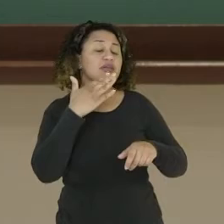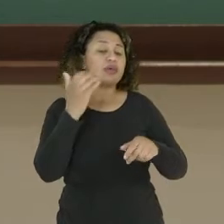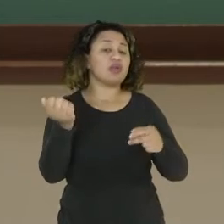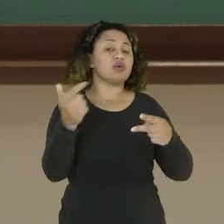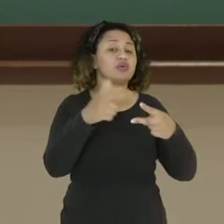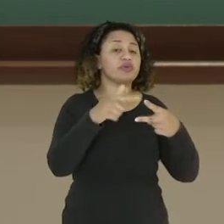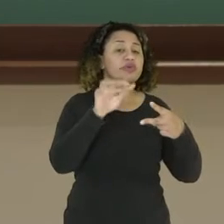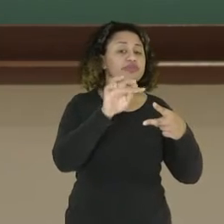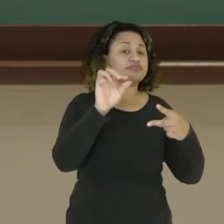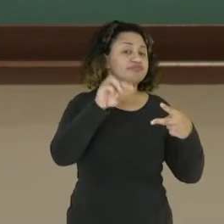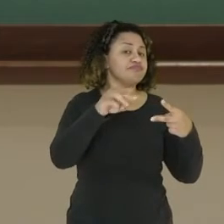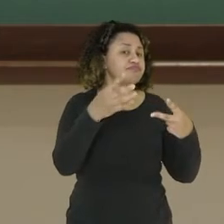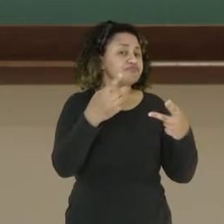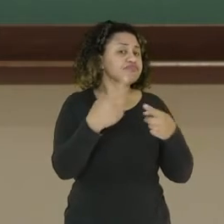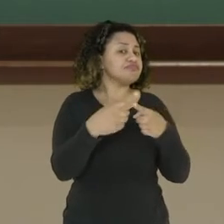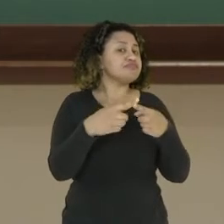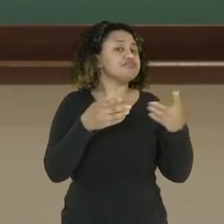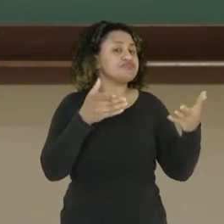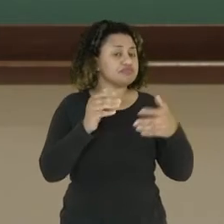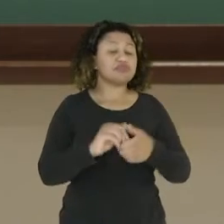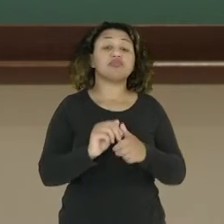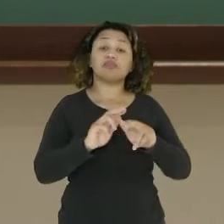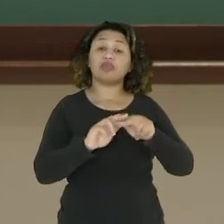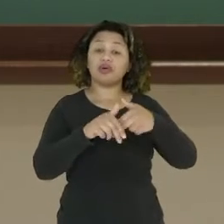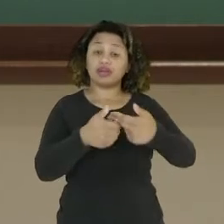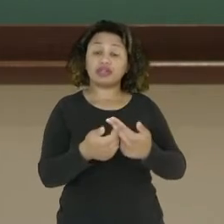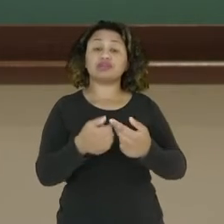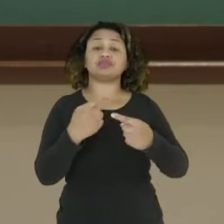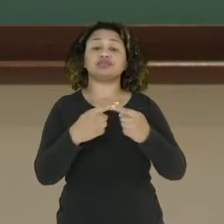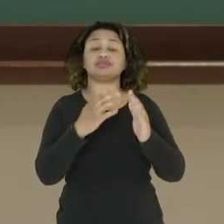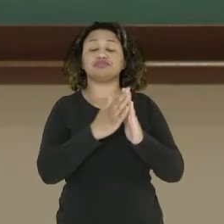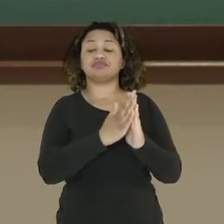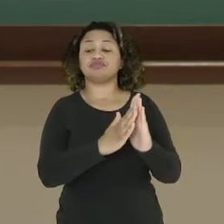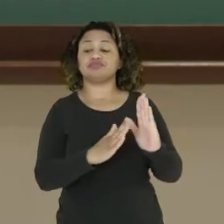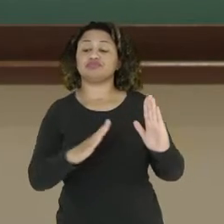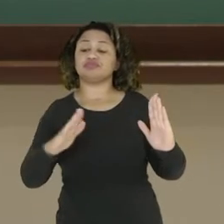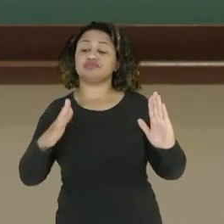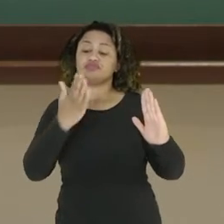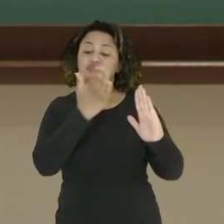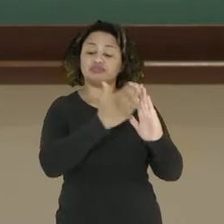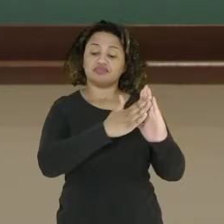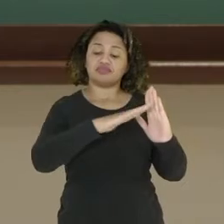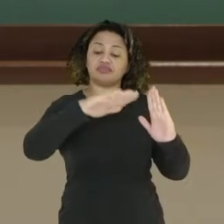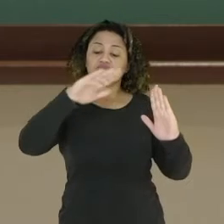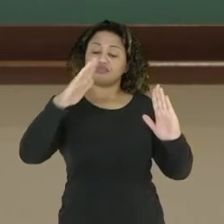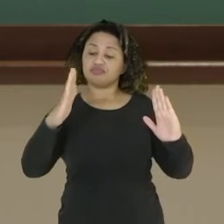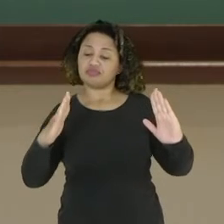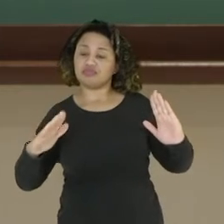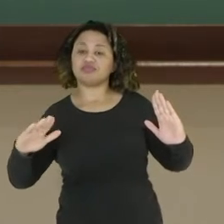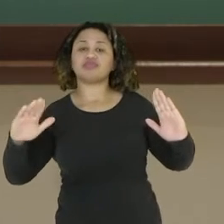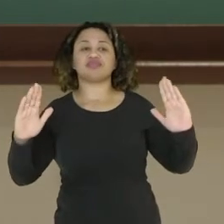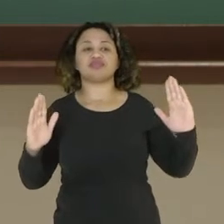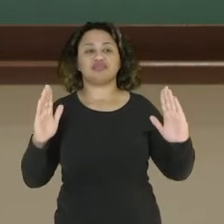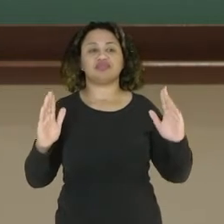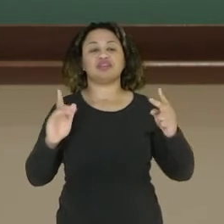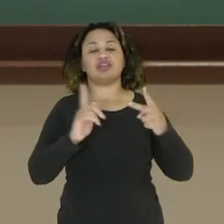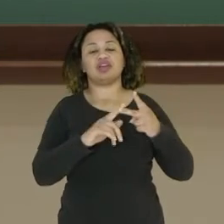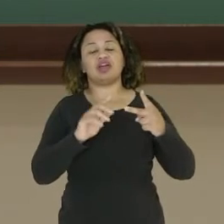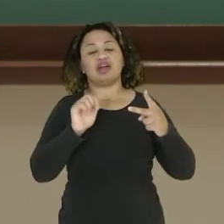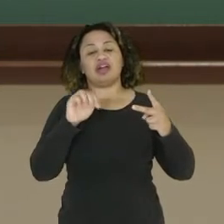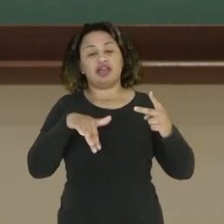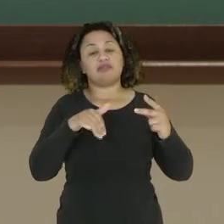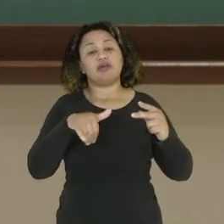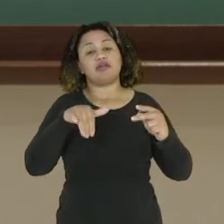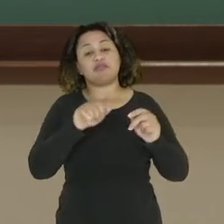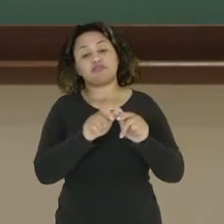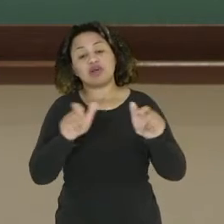de frequência FM? Só por causa disso, porque o comprimento de onda da frequência AM é maior do